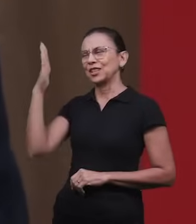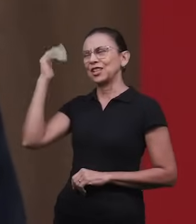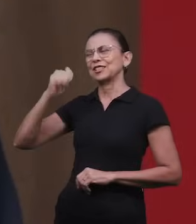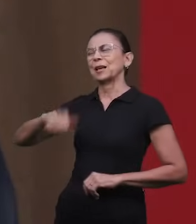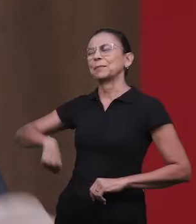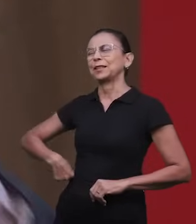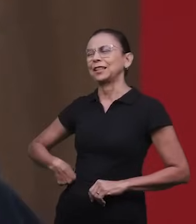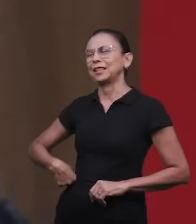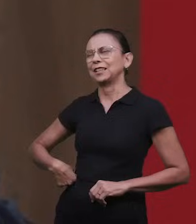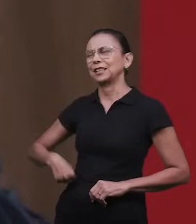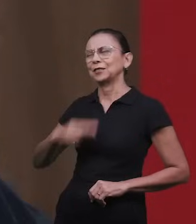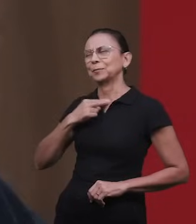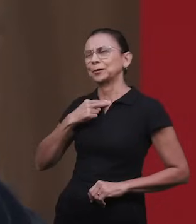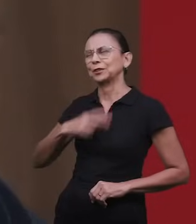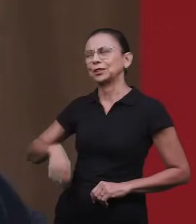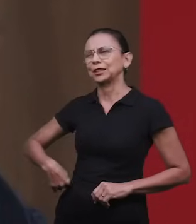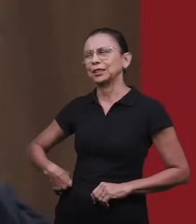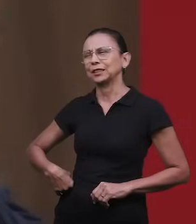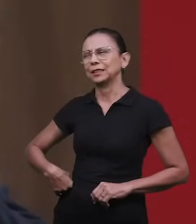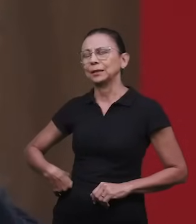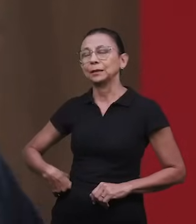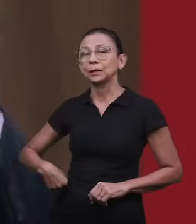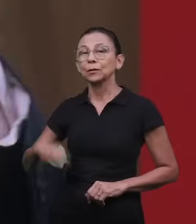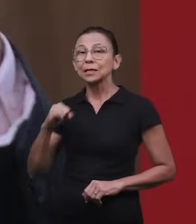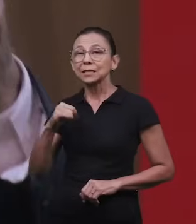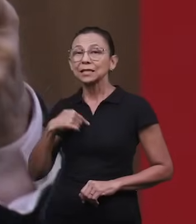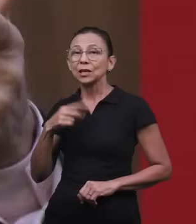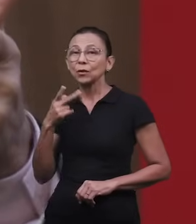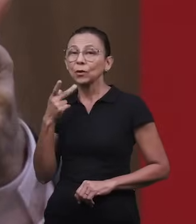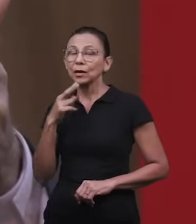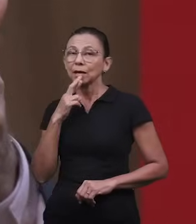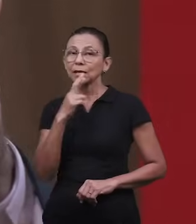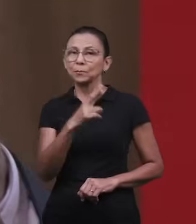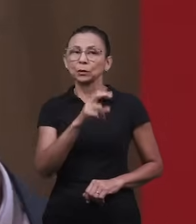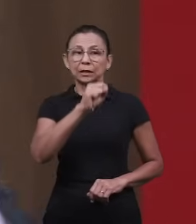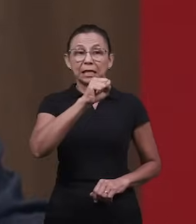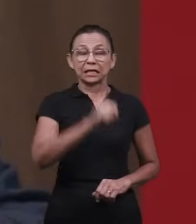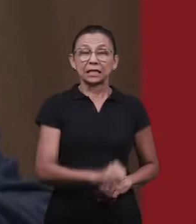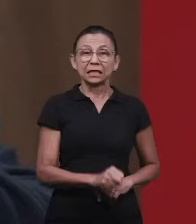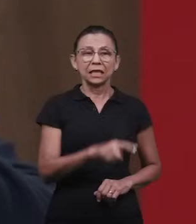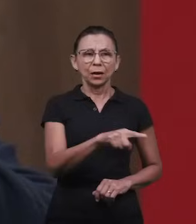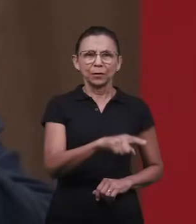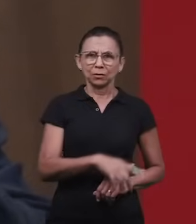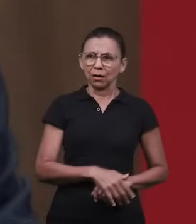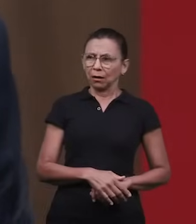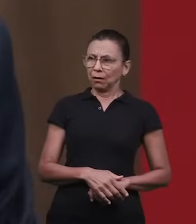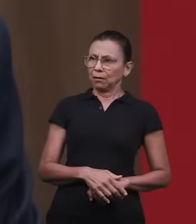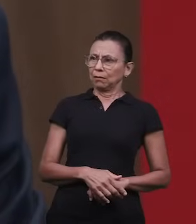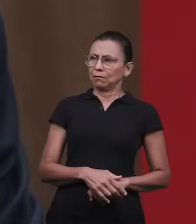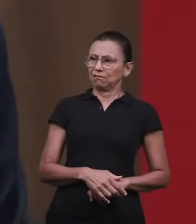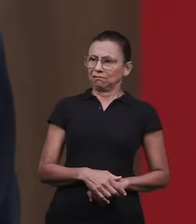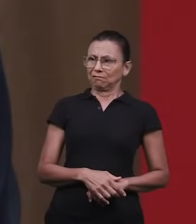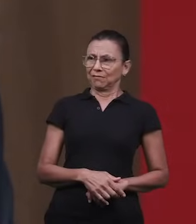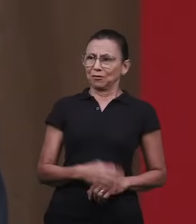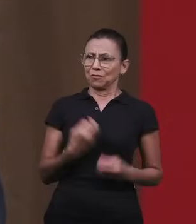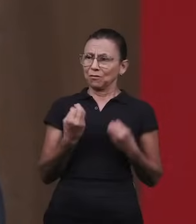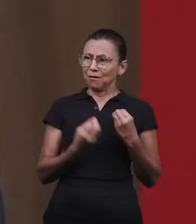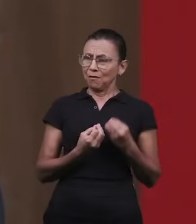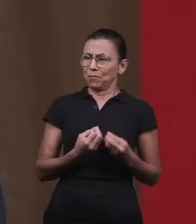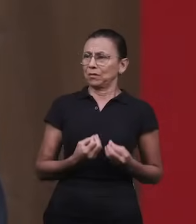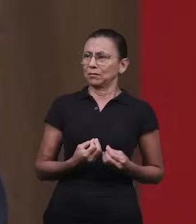Quer dizer, se eu dissesse sim, eu ia decepcionar. Ela ia ter a maior decepção do mundo se eu dissesse